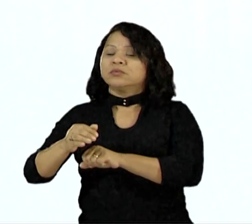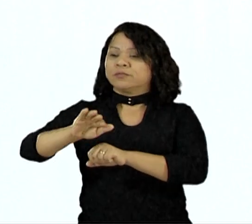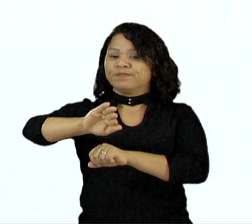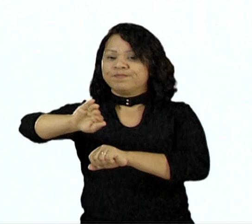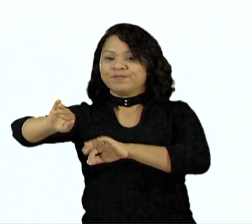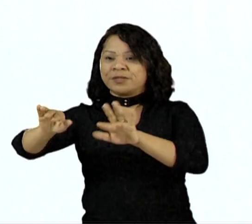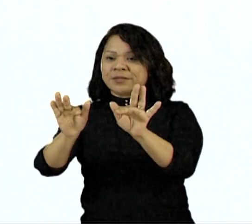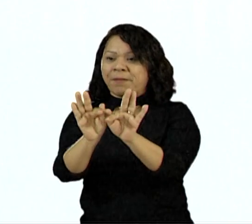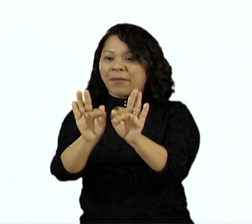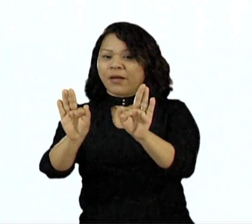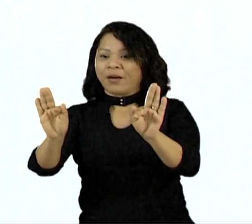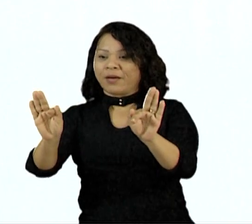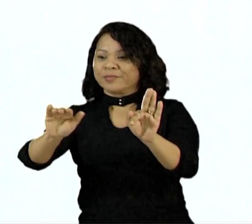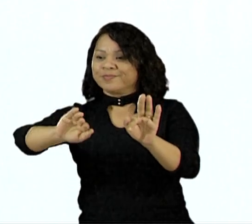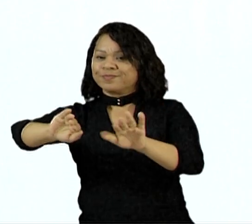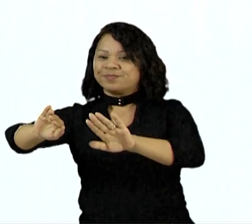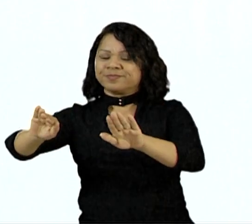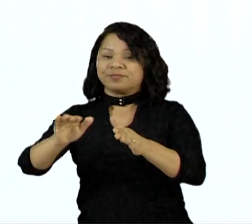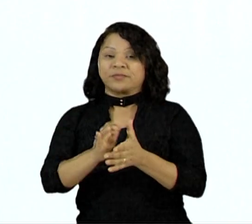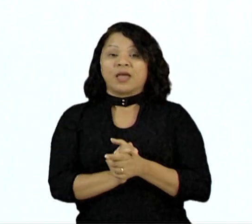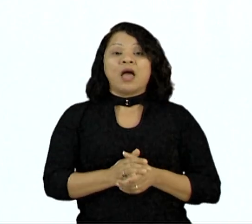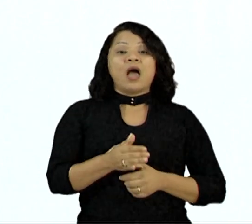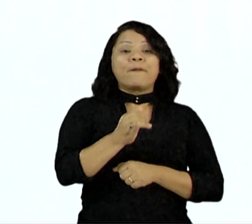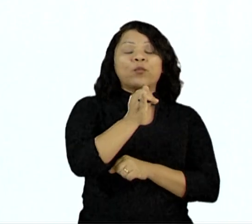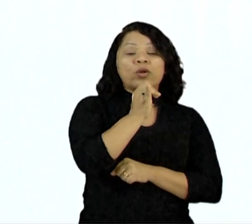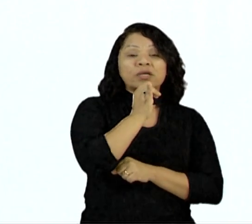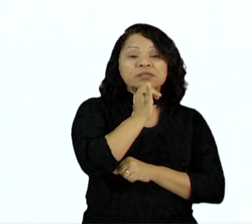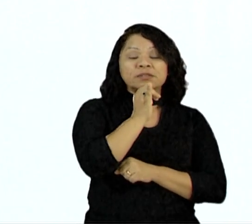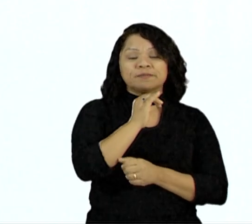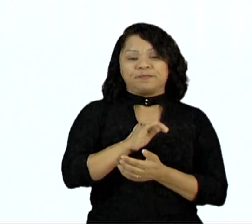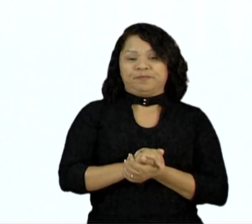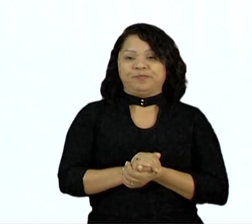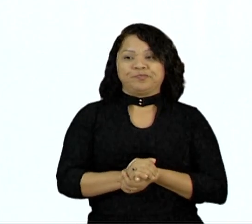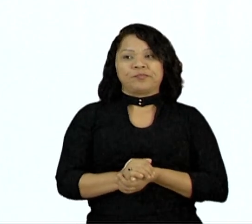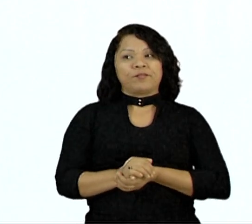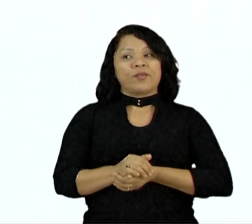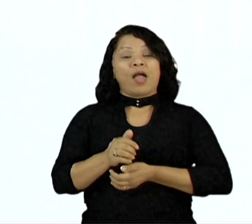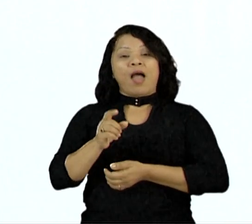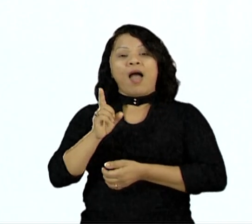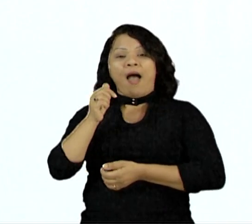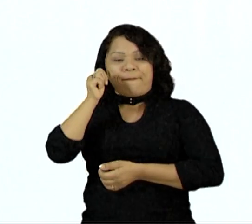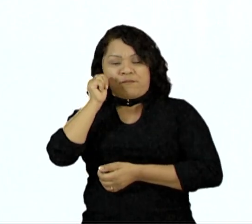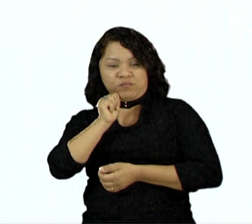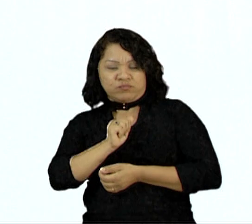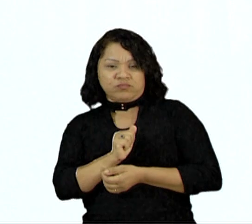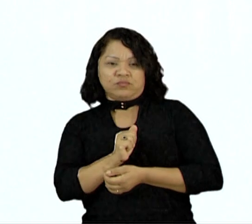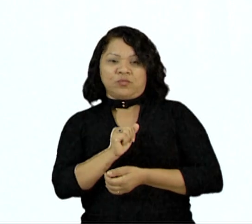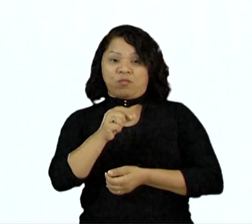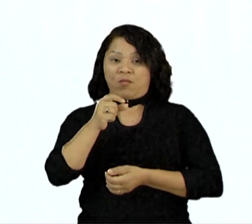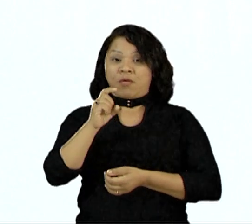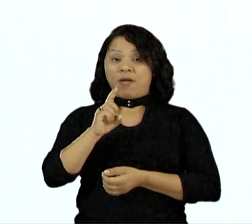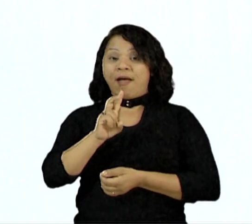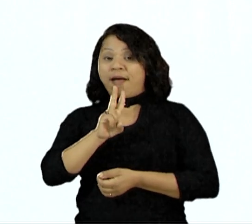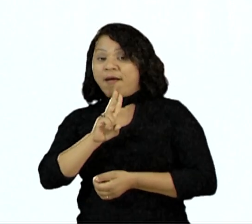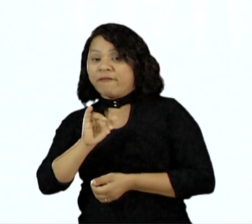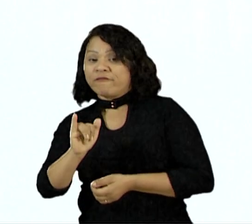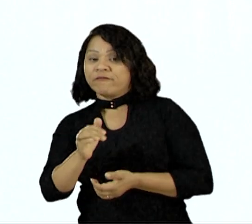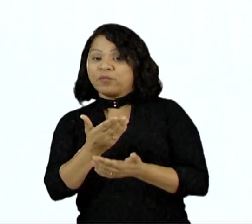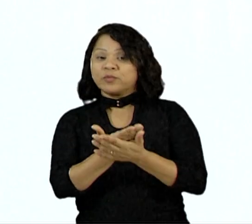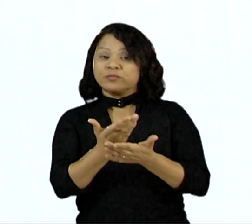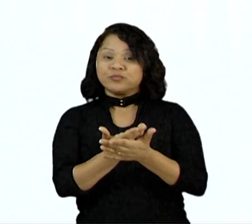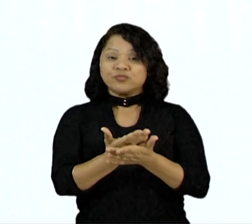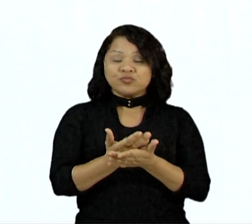Olha um exemplo. Ela vai estudar mais tempo, ainda é cedo. Então, nós temos